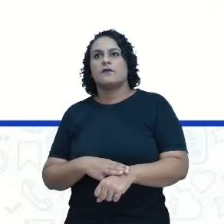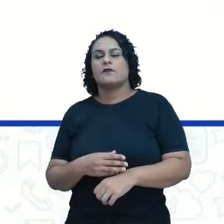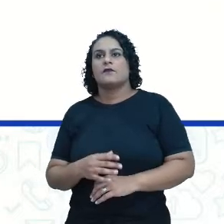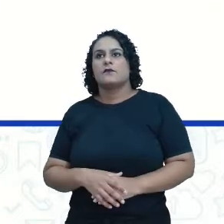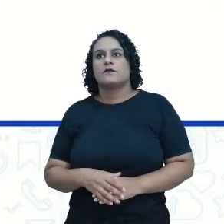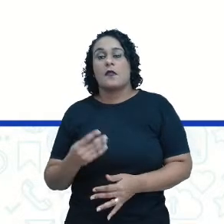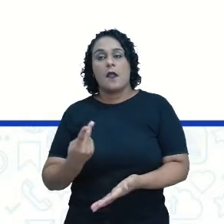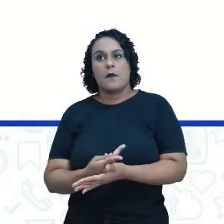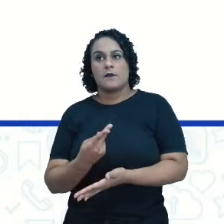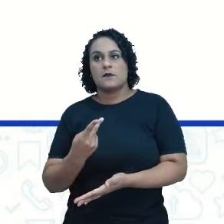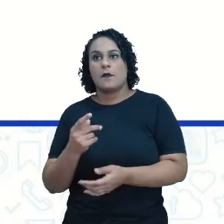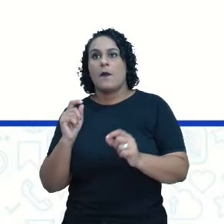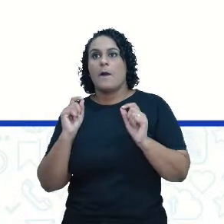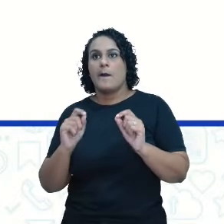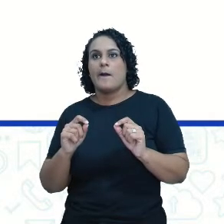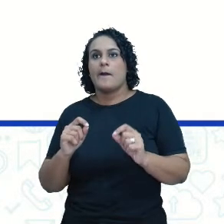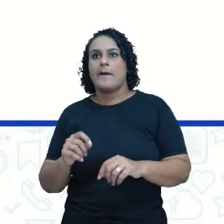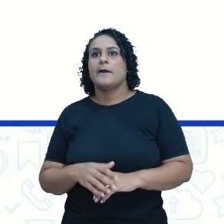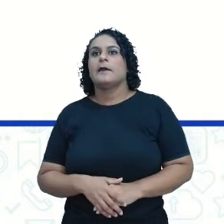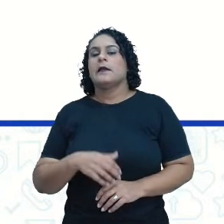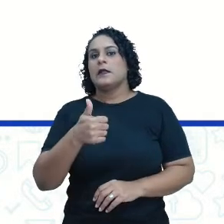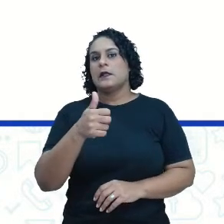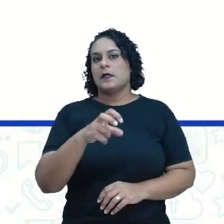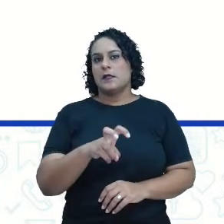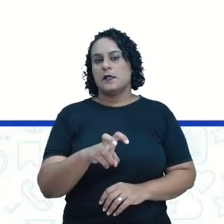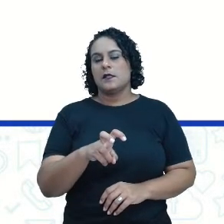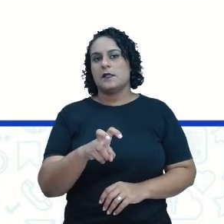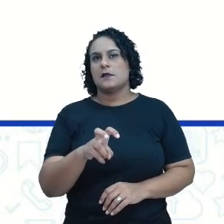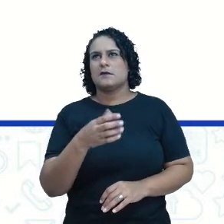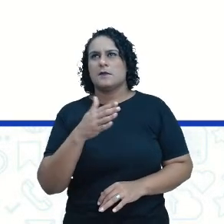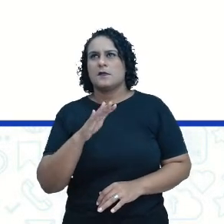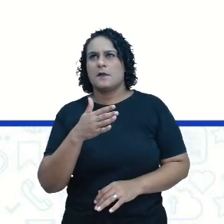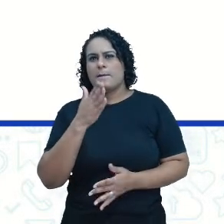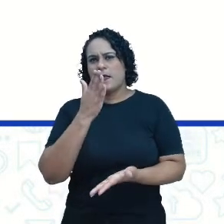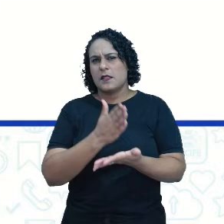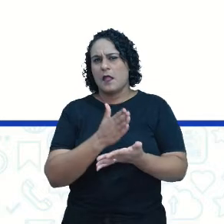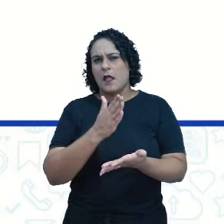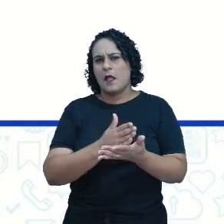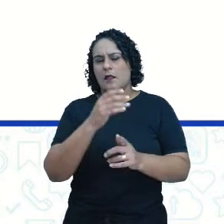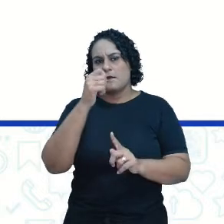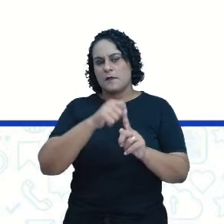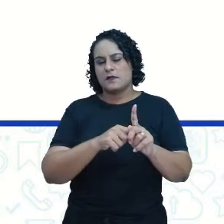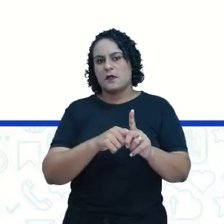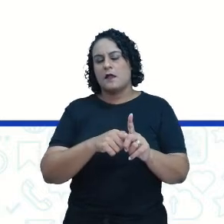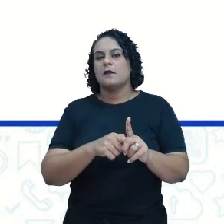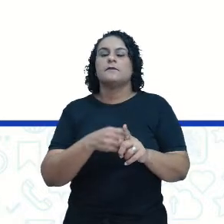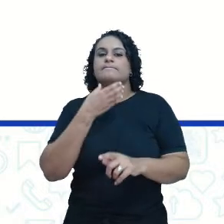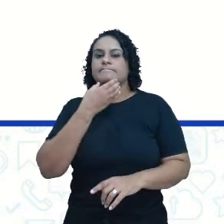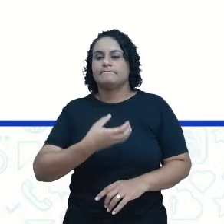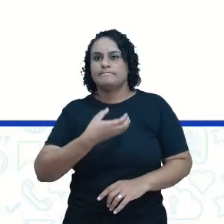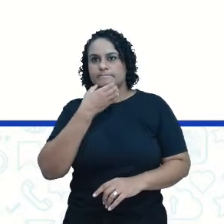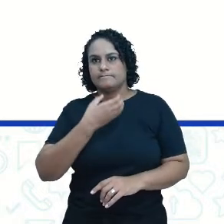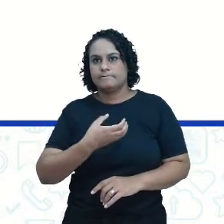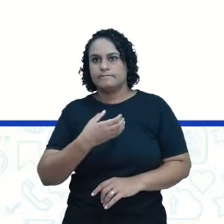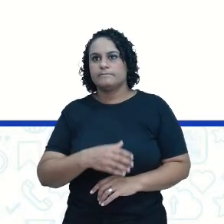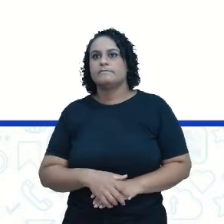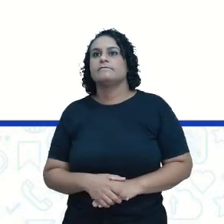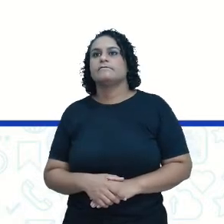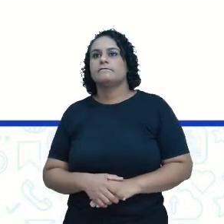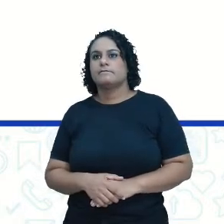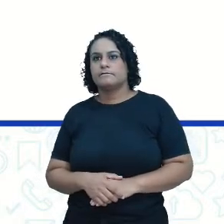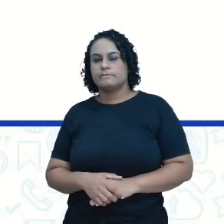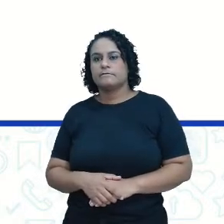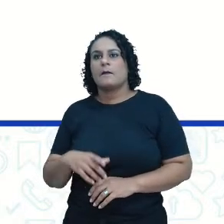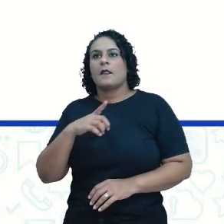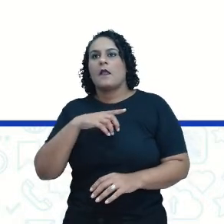ver. Então, a gente tem aí, ó, dia 15 de dezembro, né? Metade de dezembro já, quase no finalzinho do nosso calendário. Traços